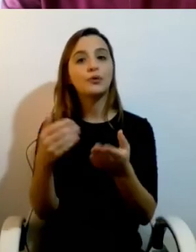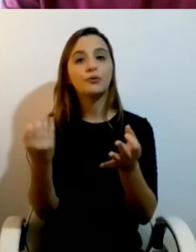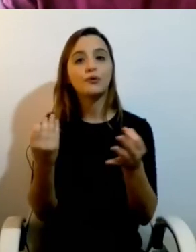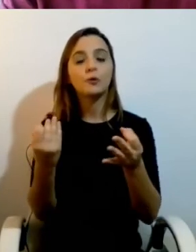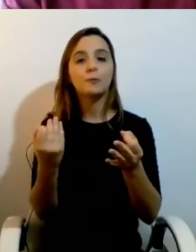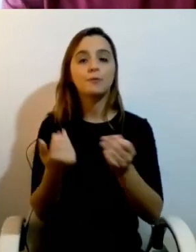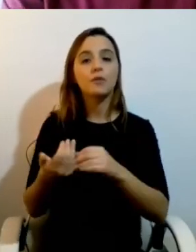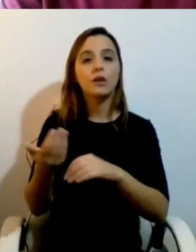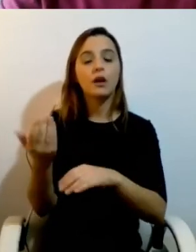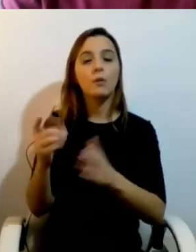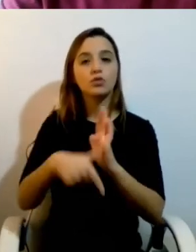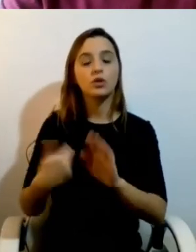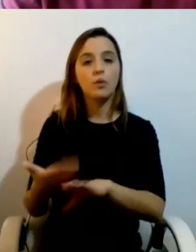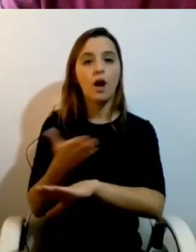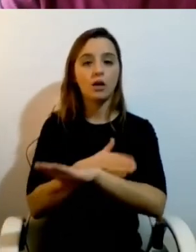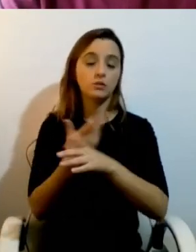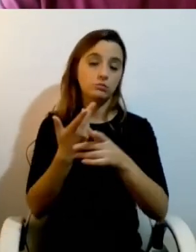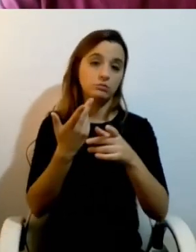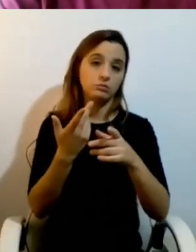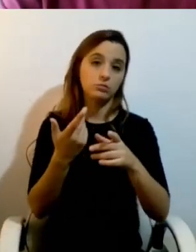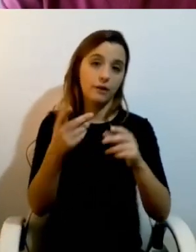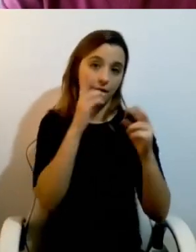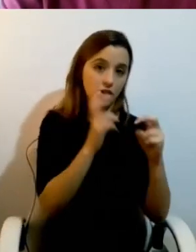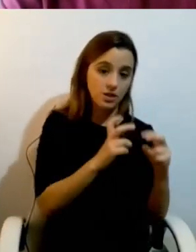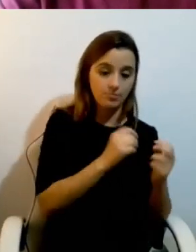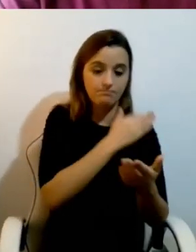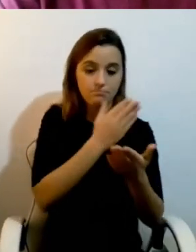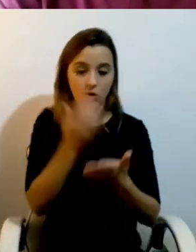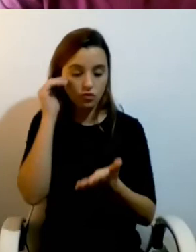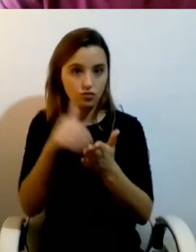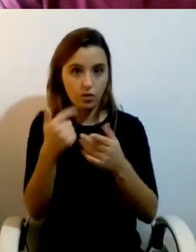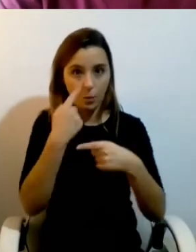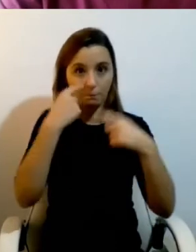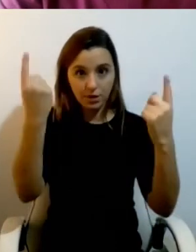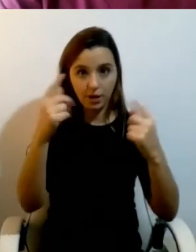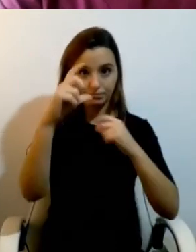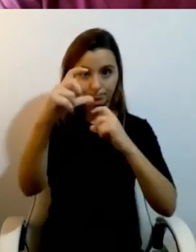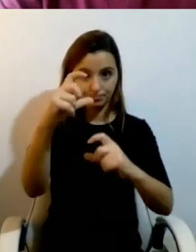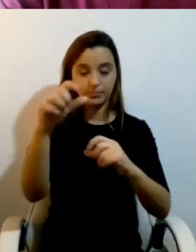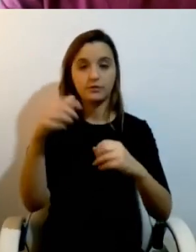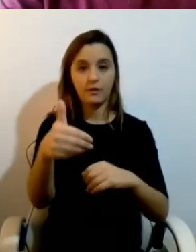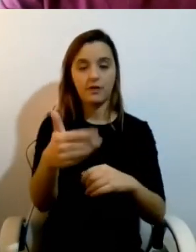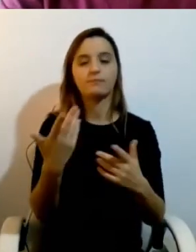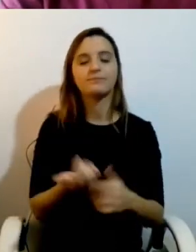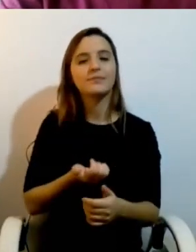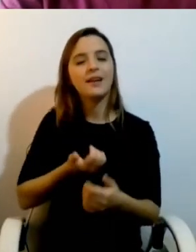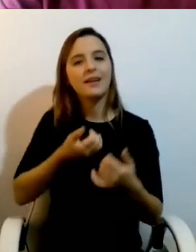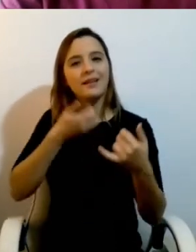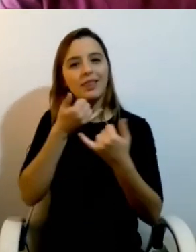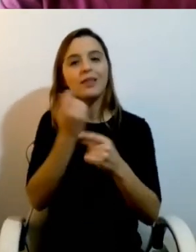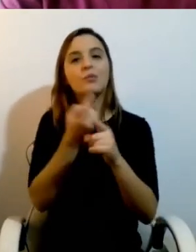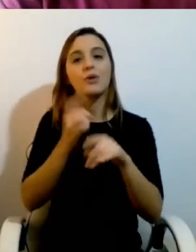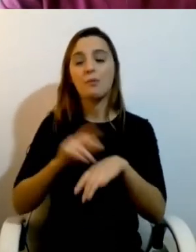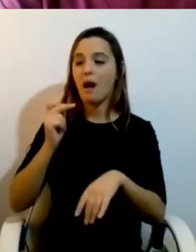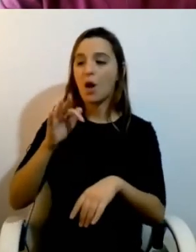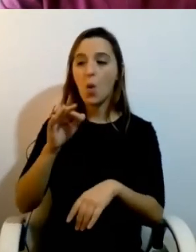deste projeto de investigação. É uma grande alegria também porque, passados 40 anos, nós estamos a